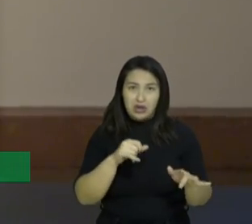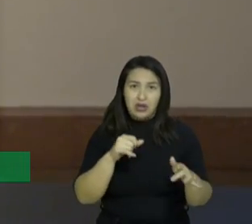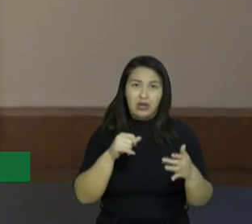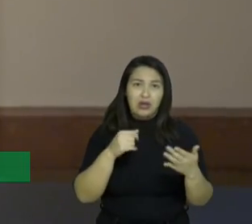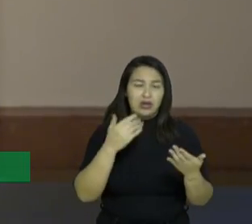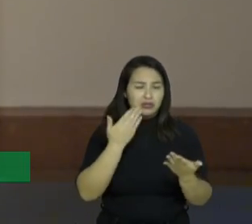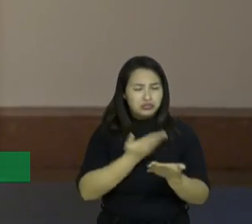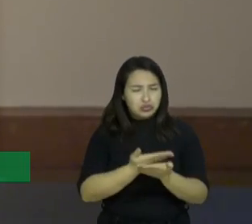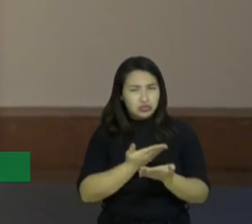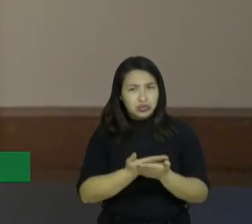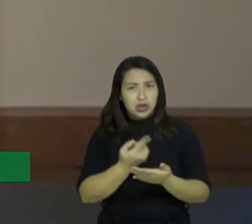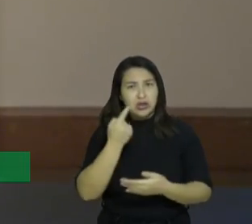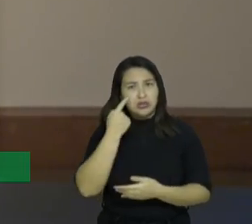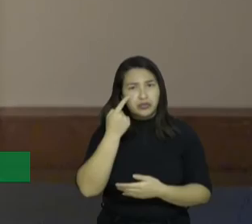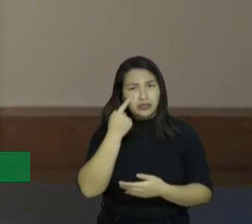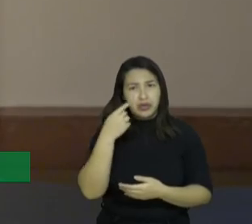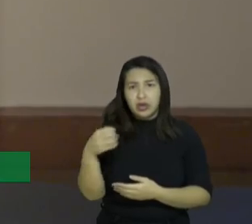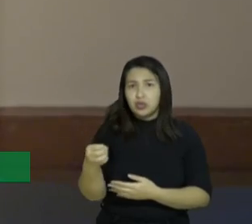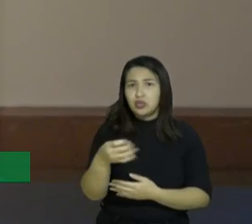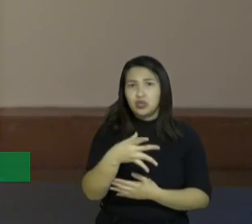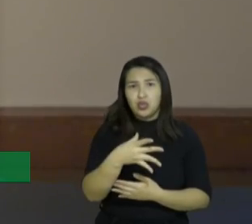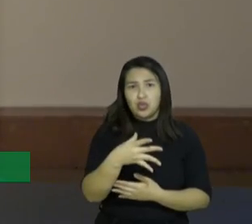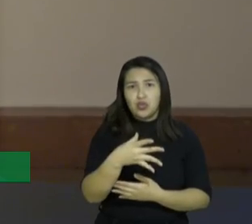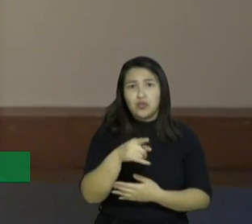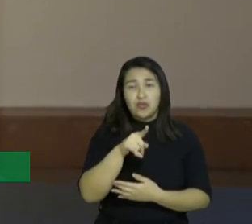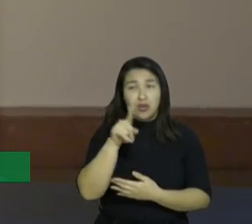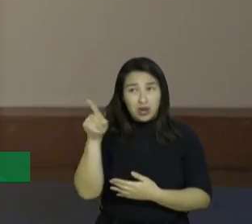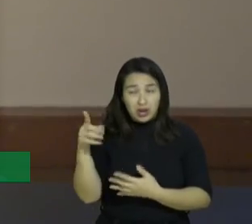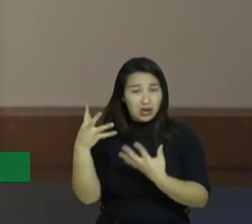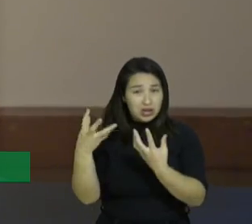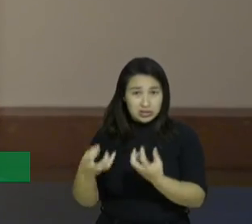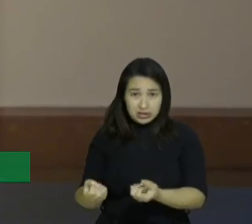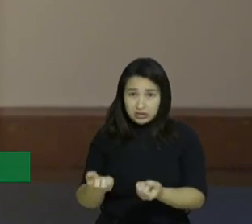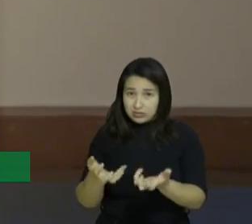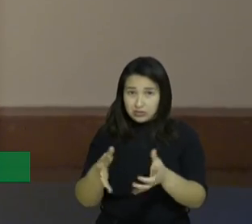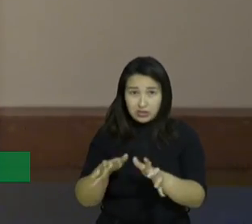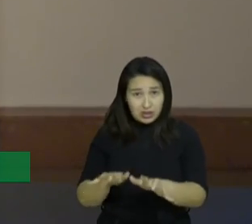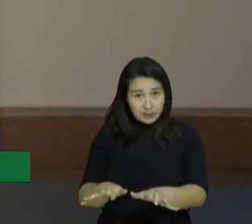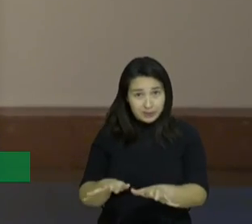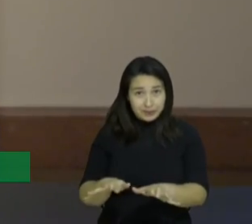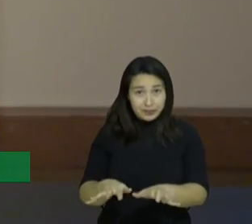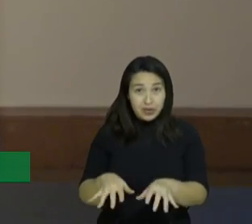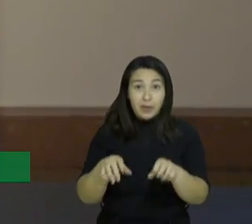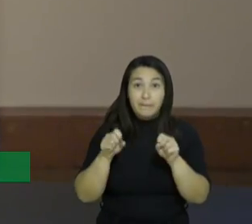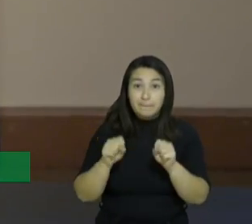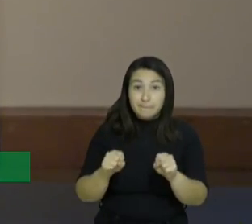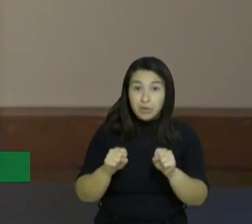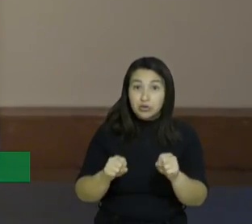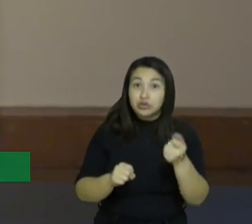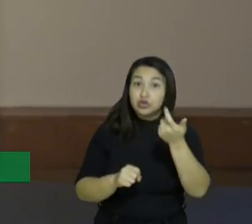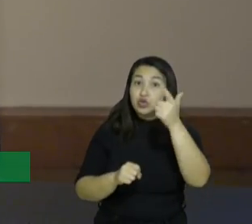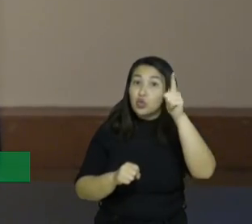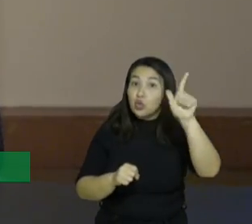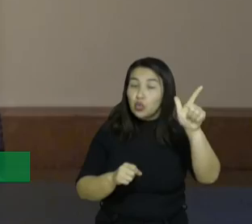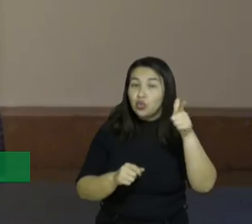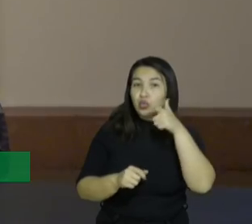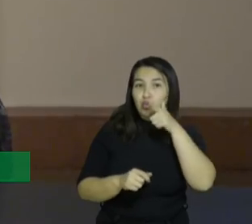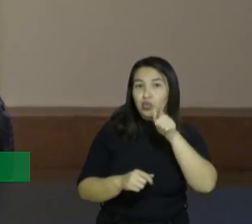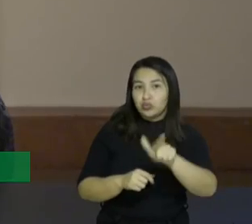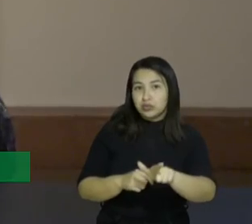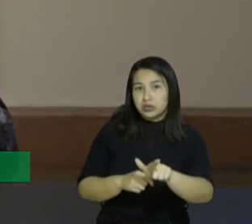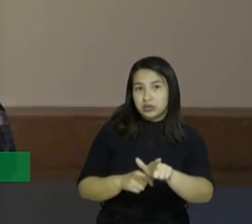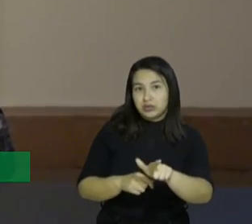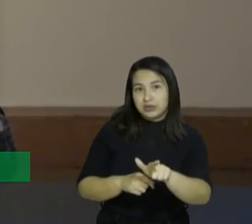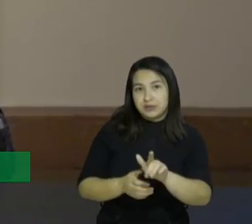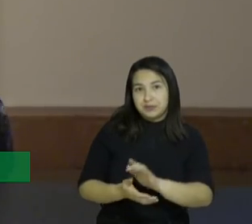essa nova eh eh Side letter não for ratificado na União Europeia né ainda existe outra possibilidade mais